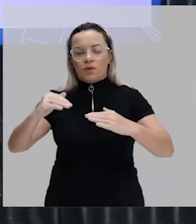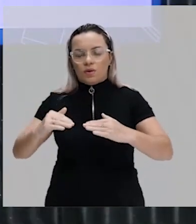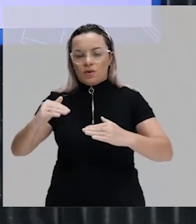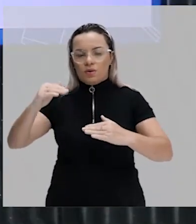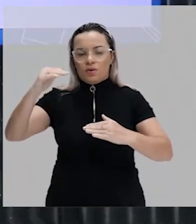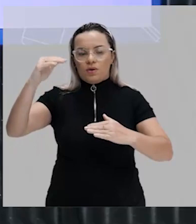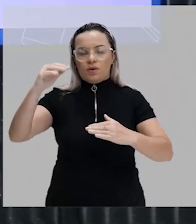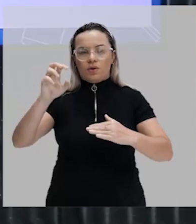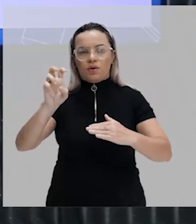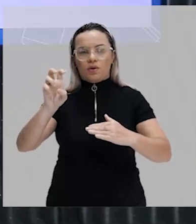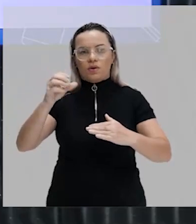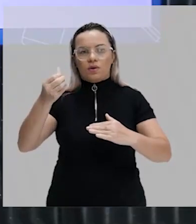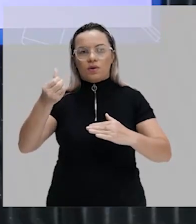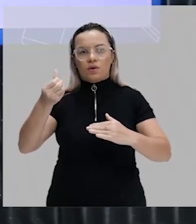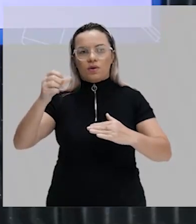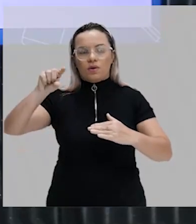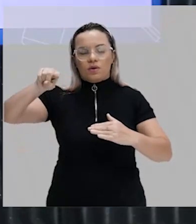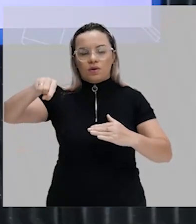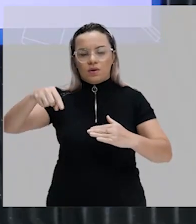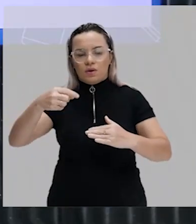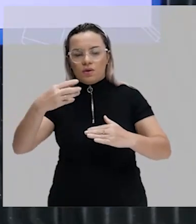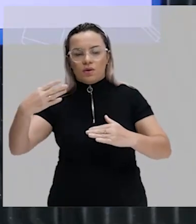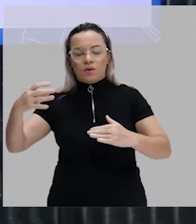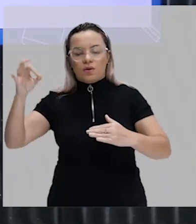aumentou num percentual de